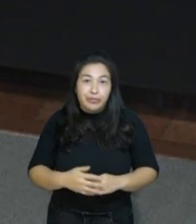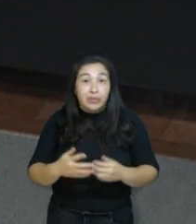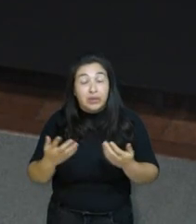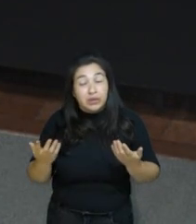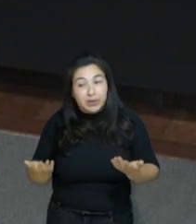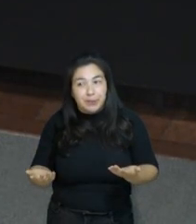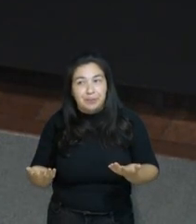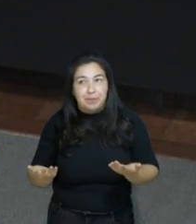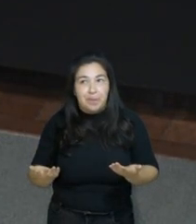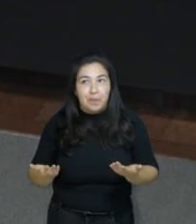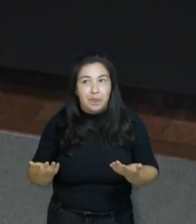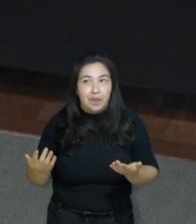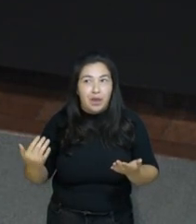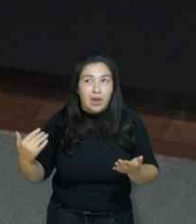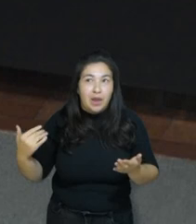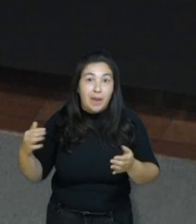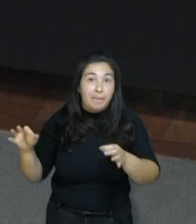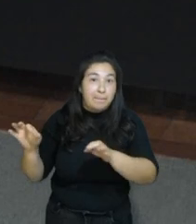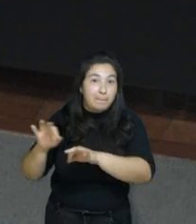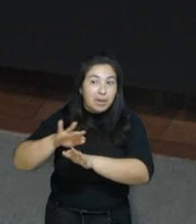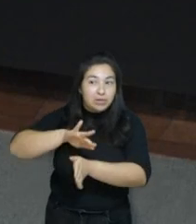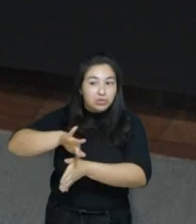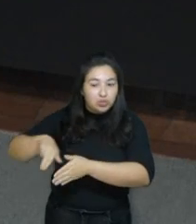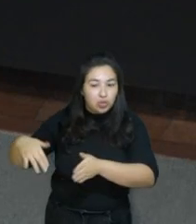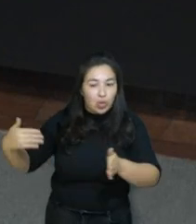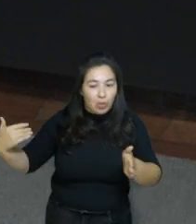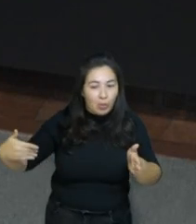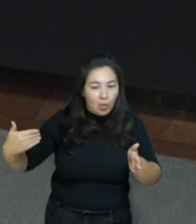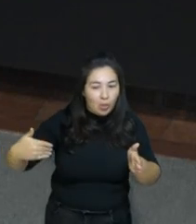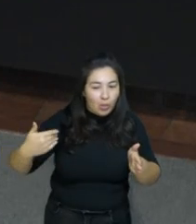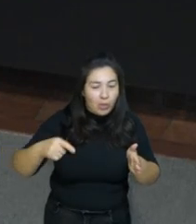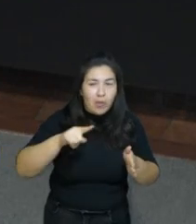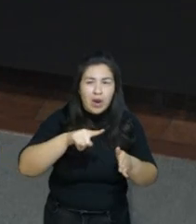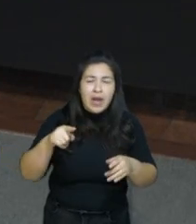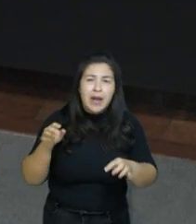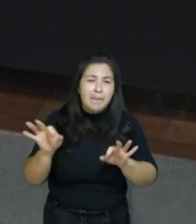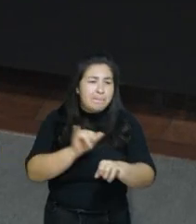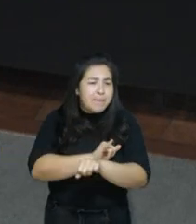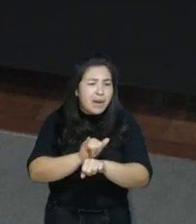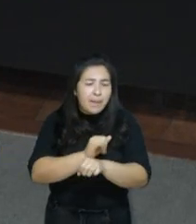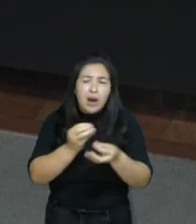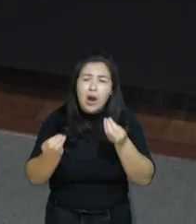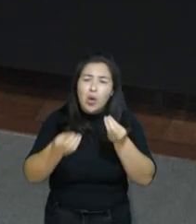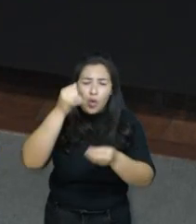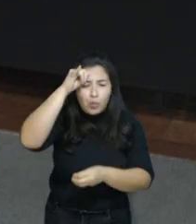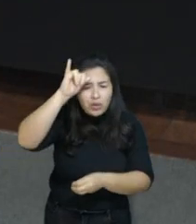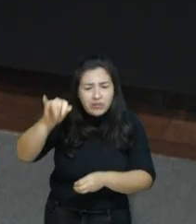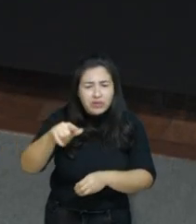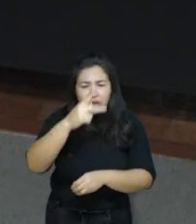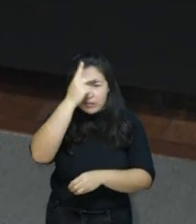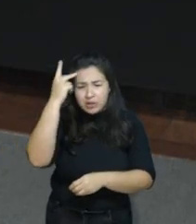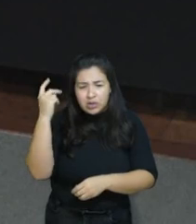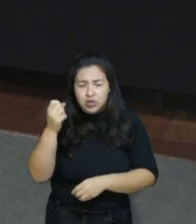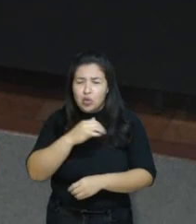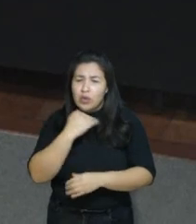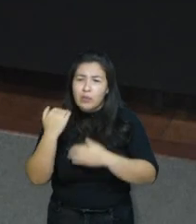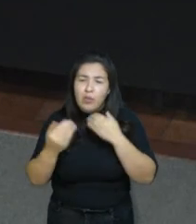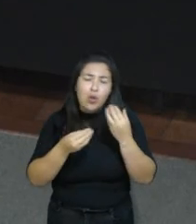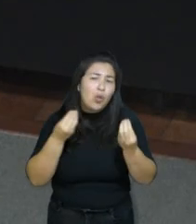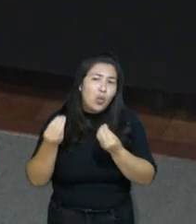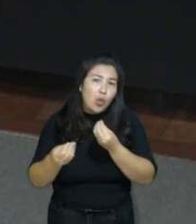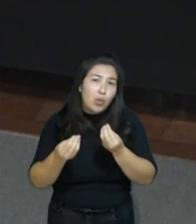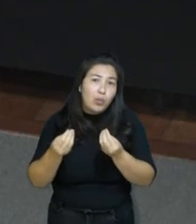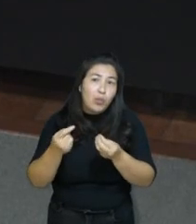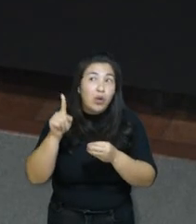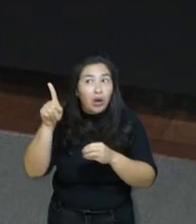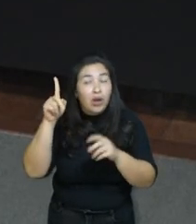Situação similar. Então, desde aquilo ali, eles colocaram um monte de ações para evitar. Lá, no caso, é difícil, porque